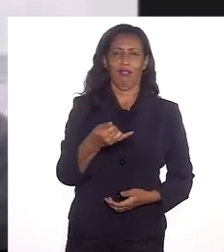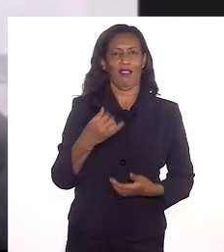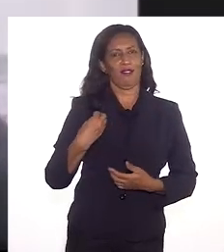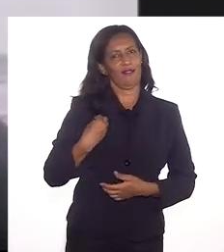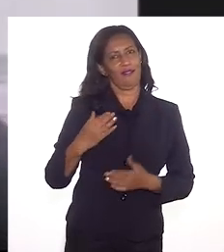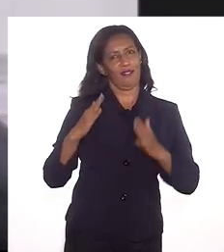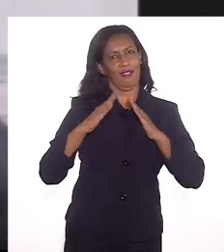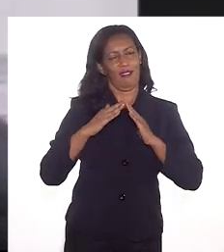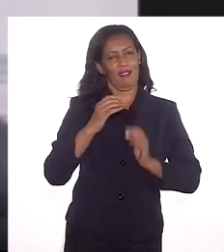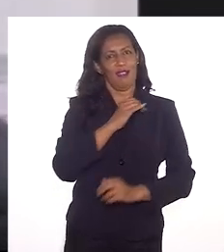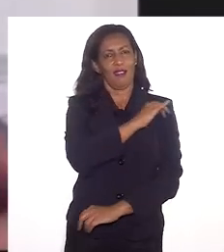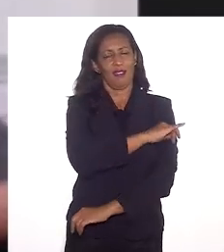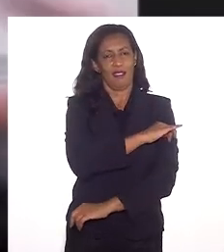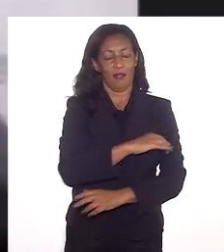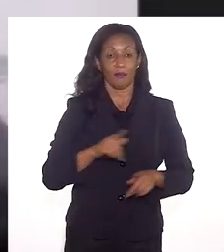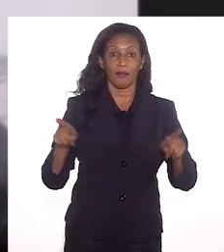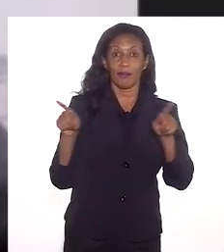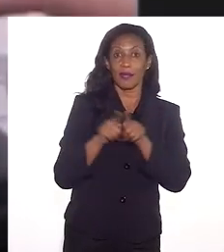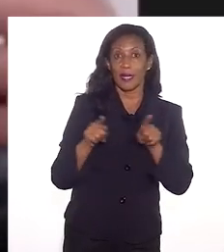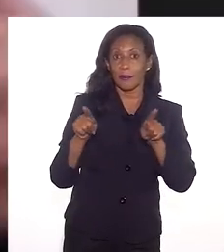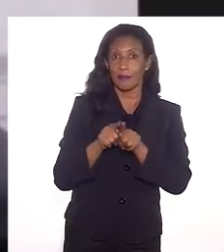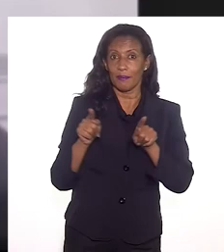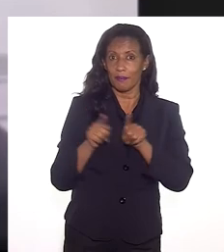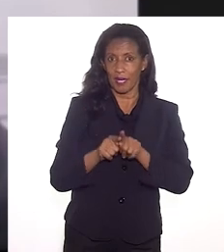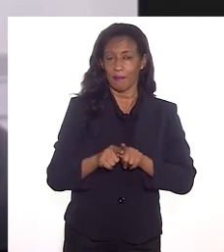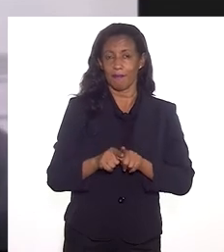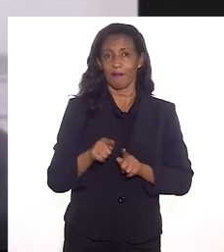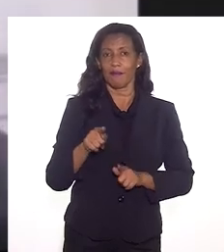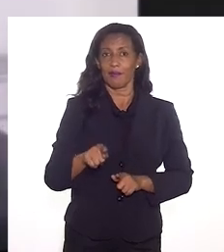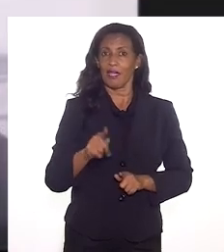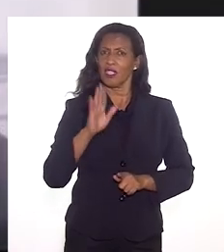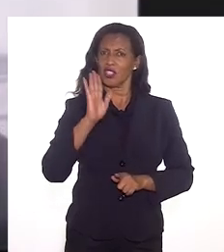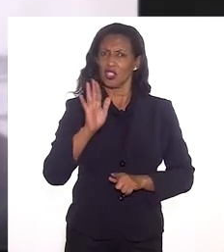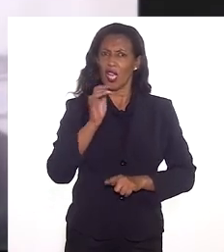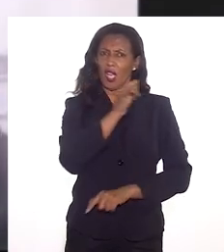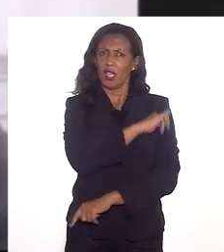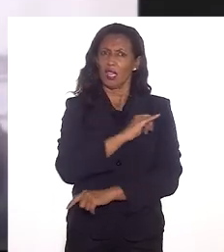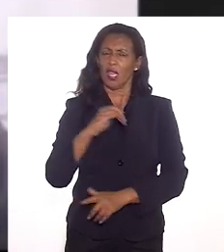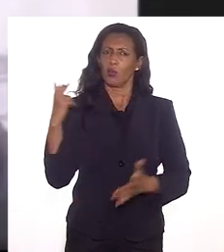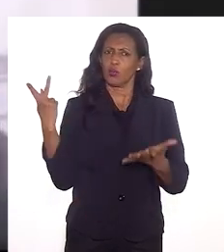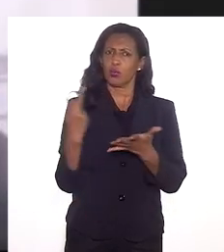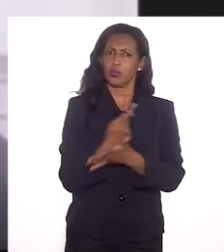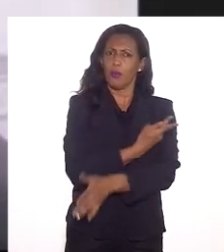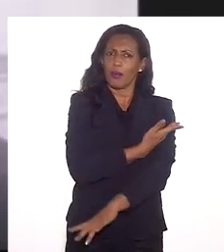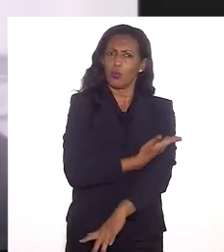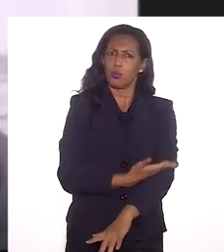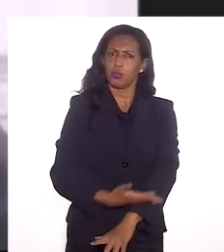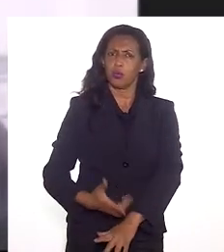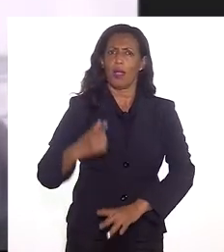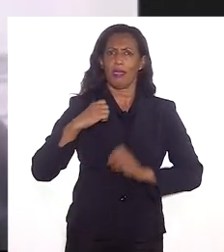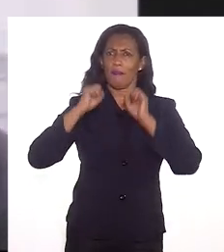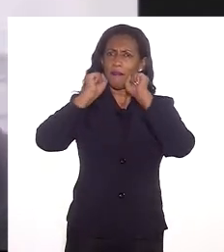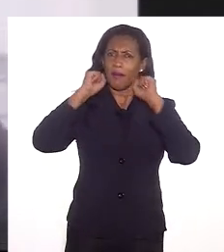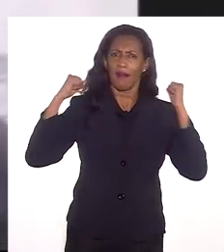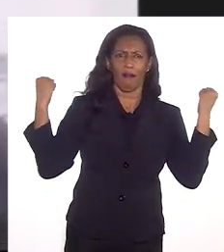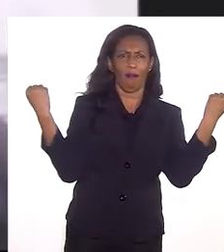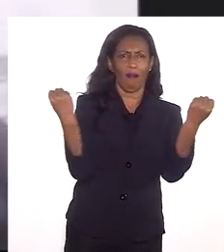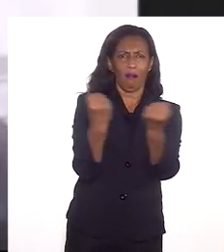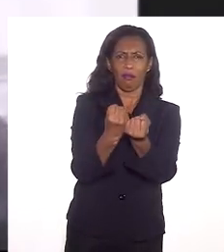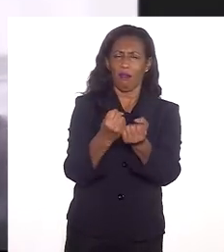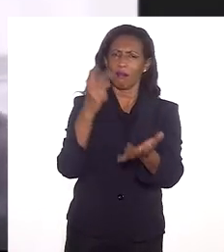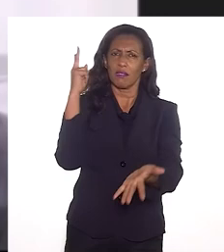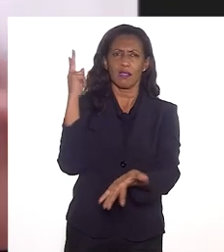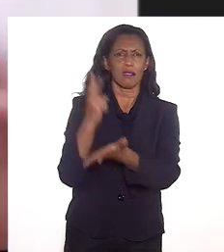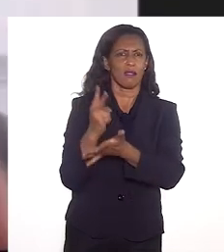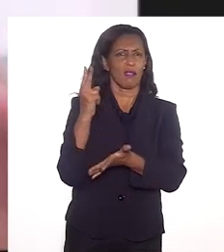no Rio de Janeiro e além e o Rio está acostumado a receber grandes eventos não só temos aqui o Maracanã